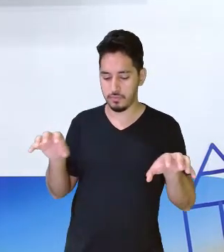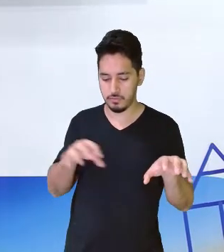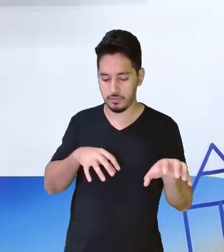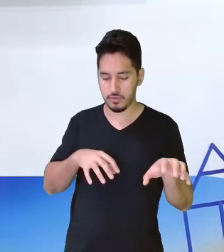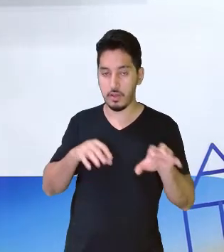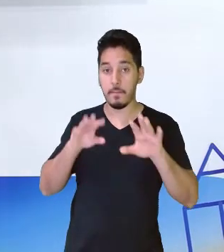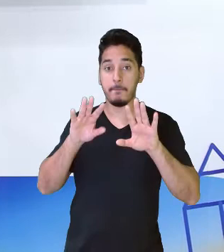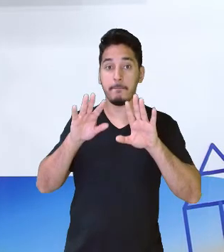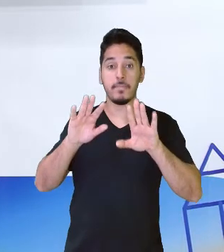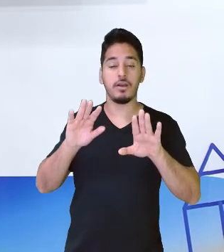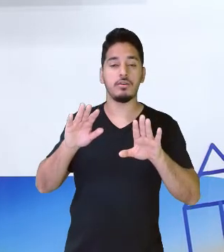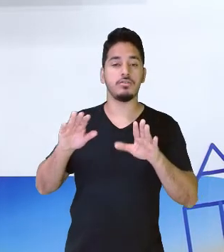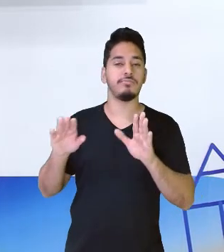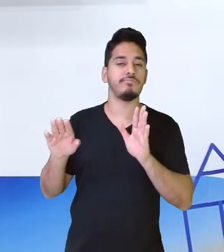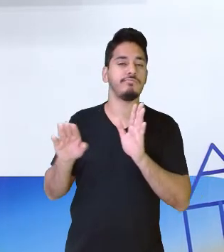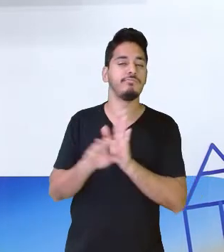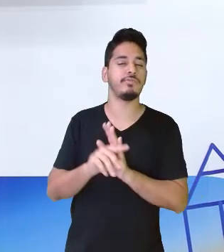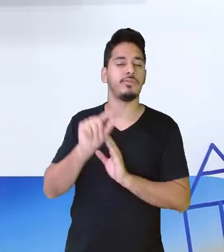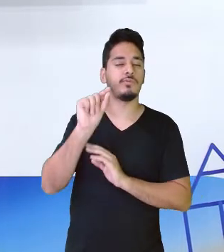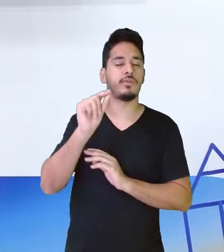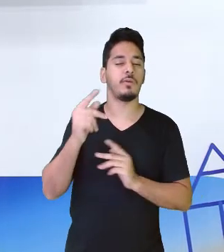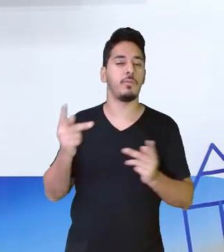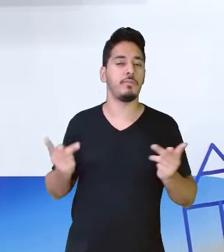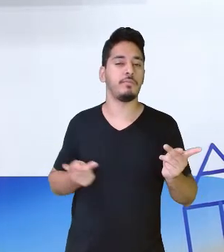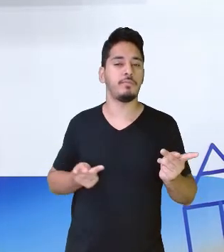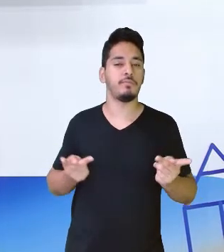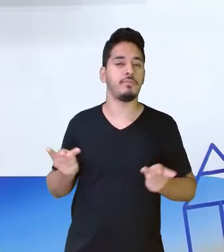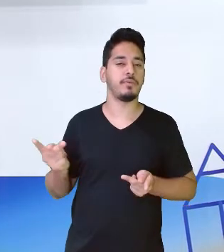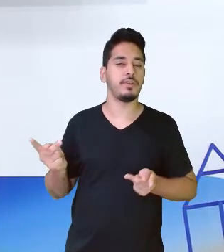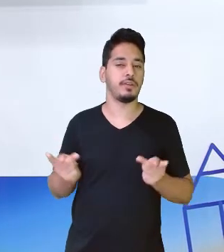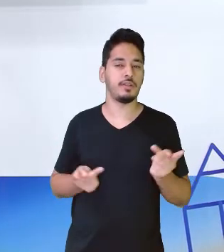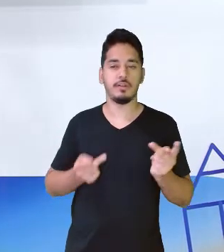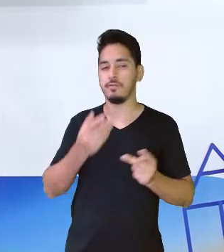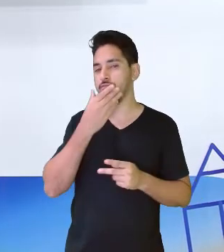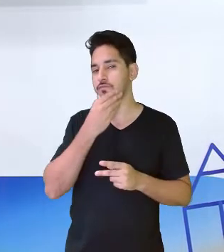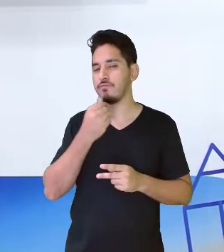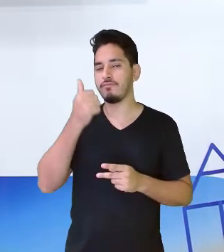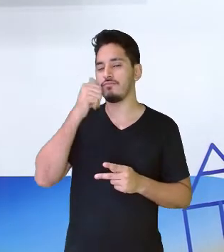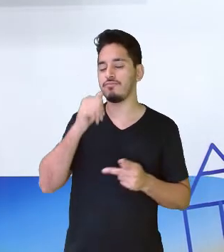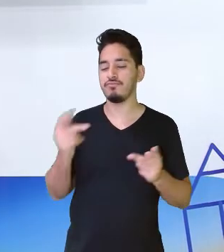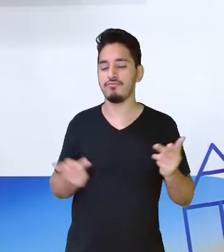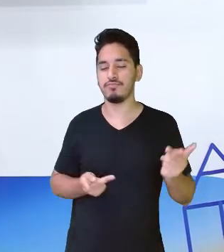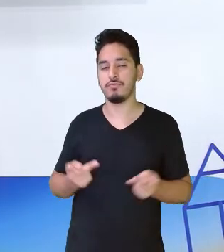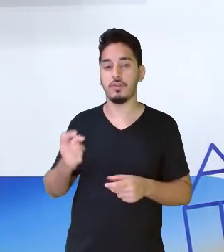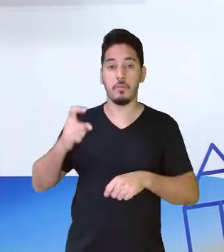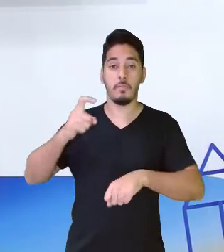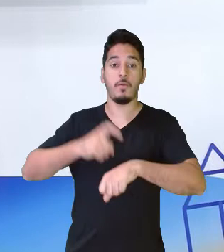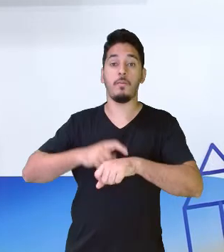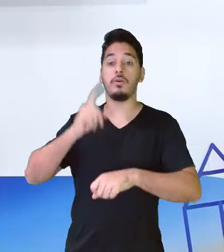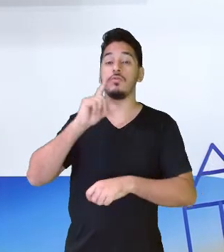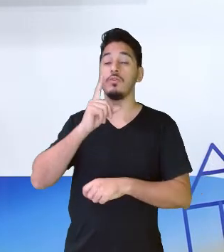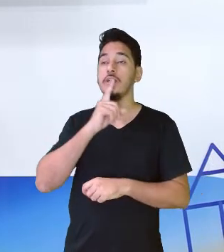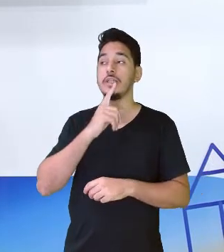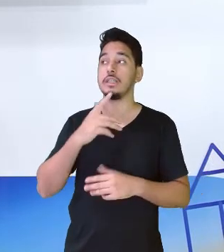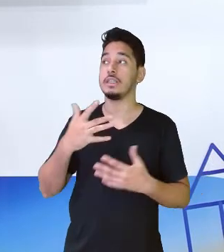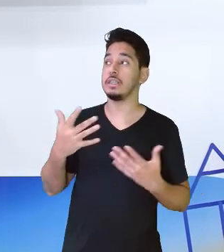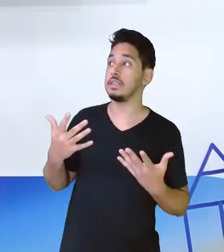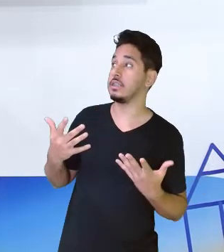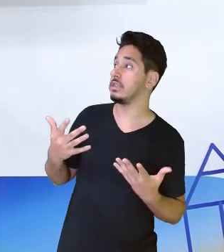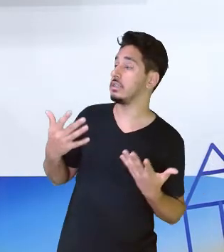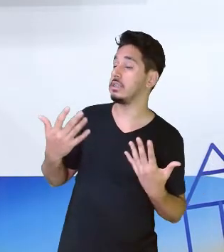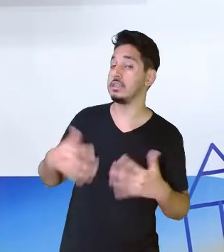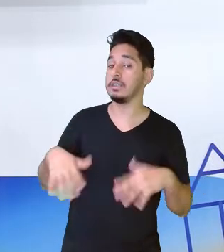repente chegou aquele primo ou aquela prima na hora do lanche. O que é que você vai